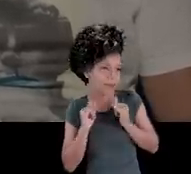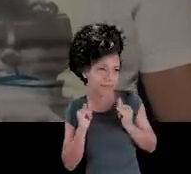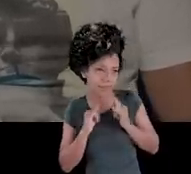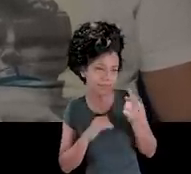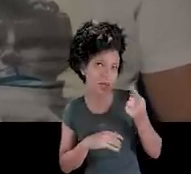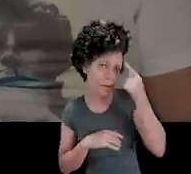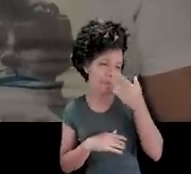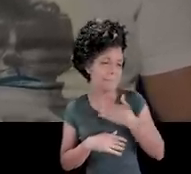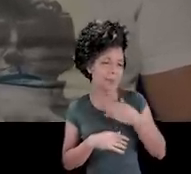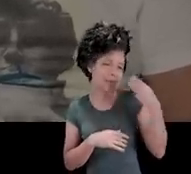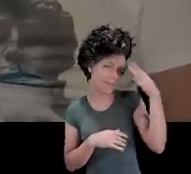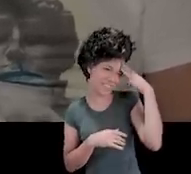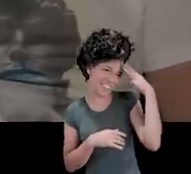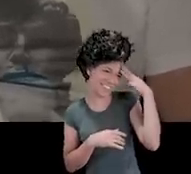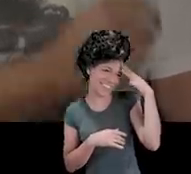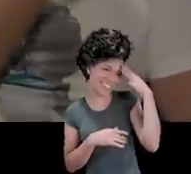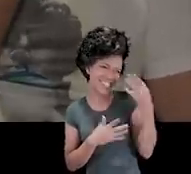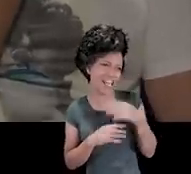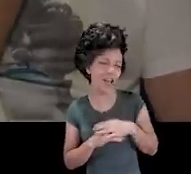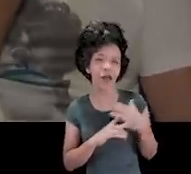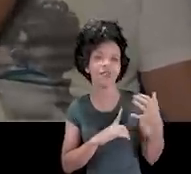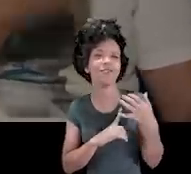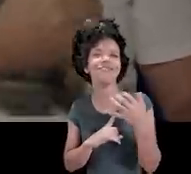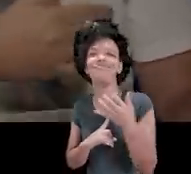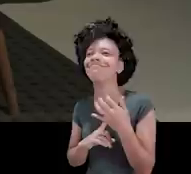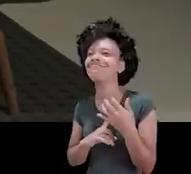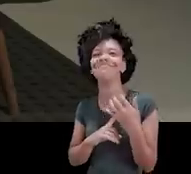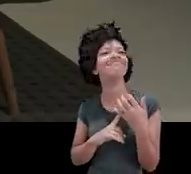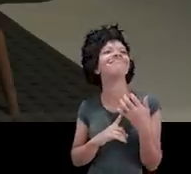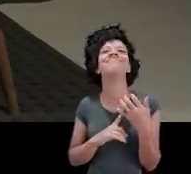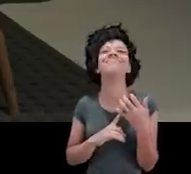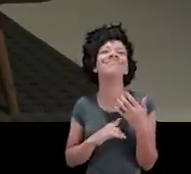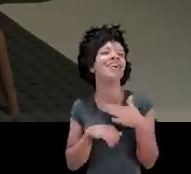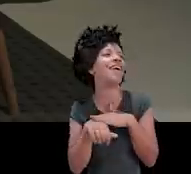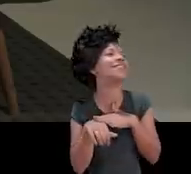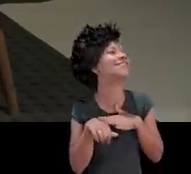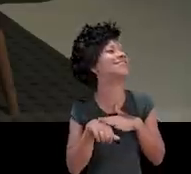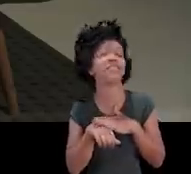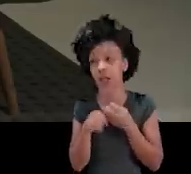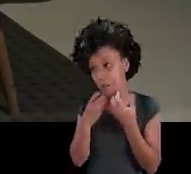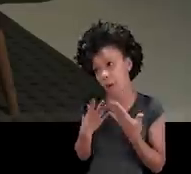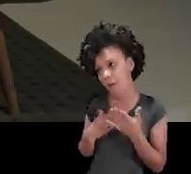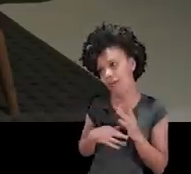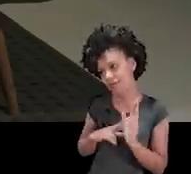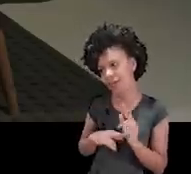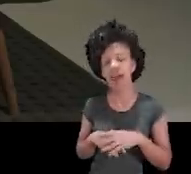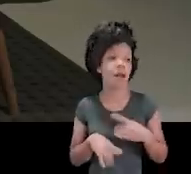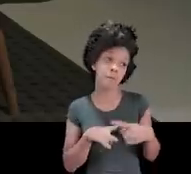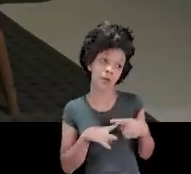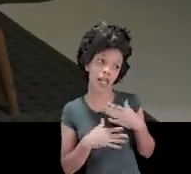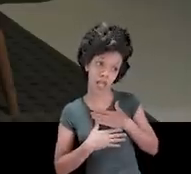vibração para minha mente. Ela está mandando um... Espero, né? Espero que boa, né? É porque eu determino